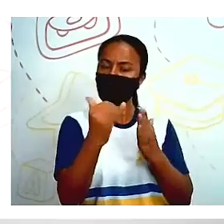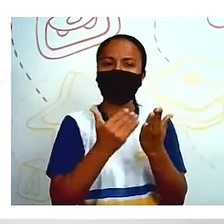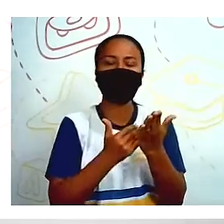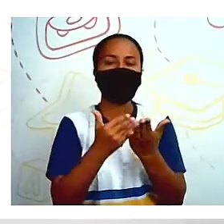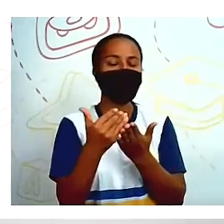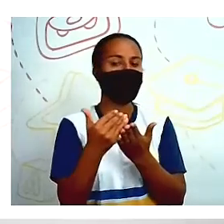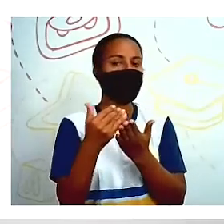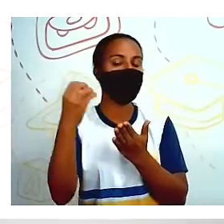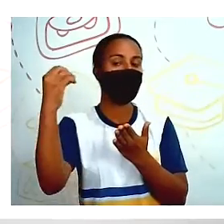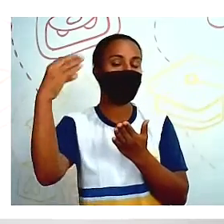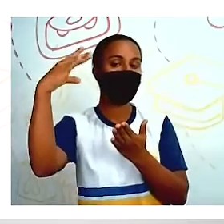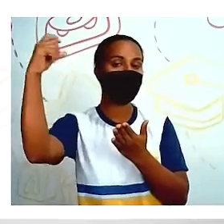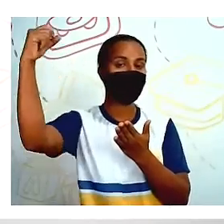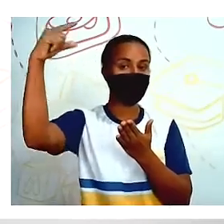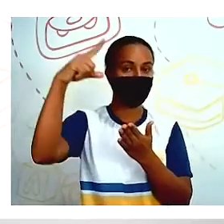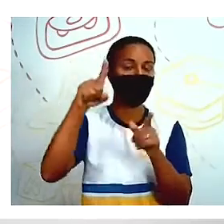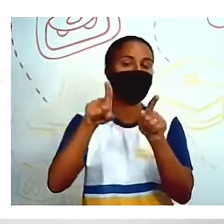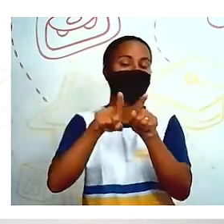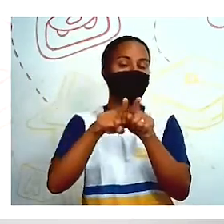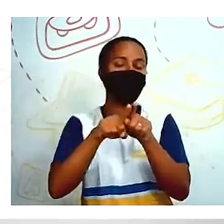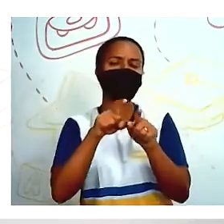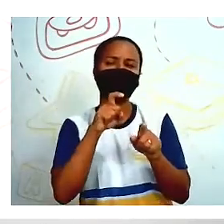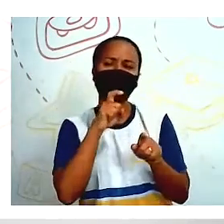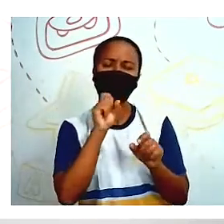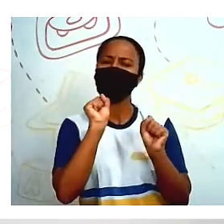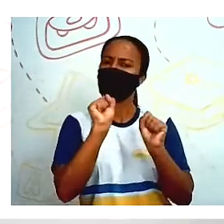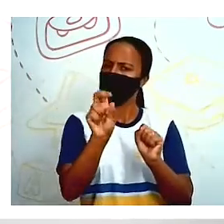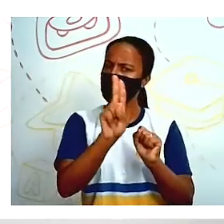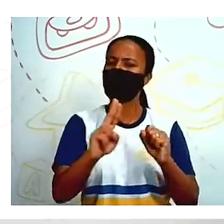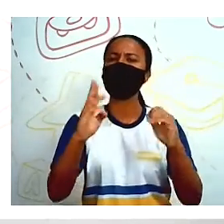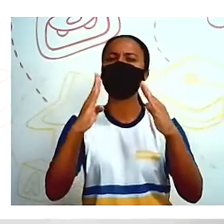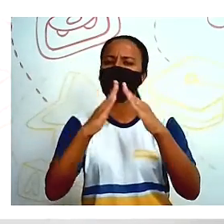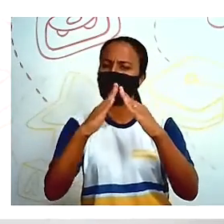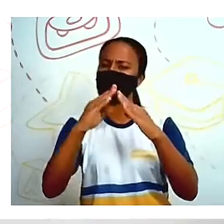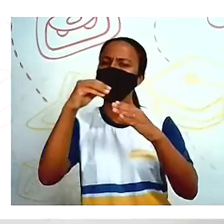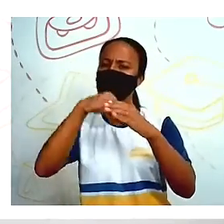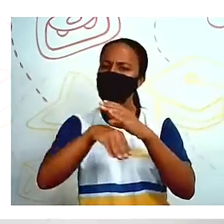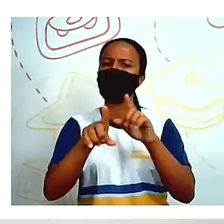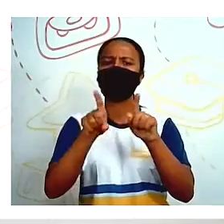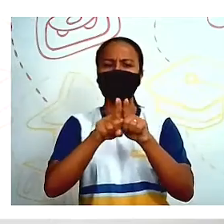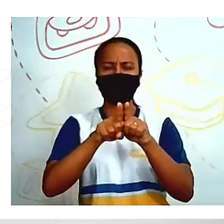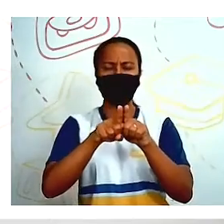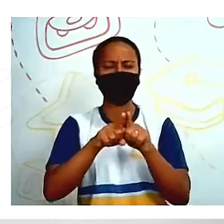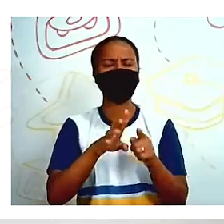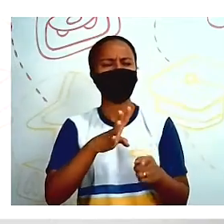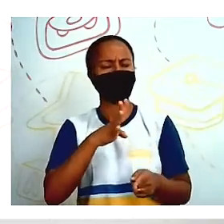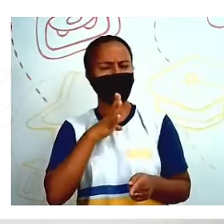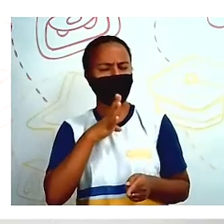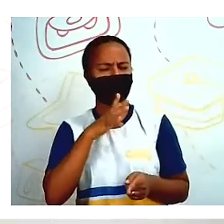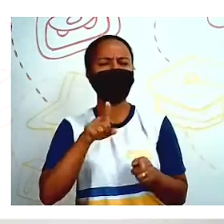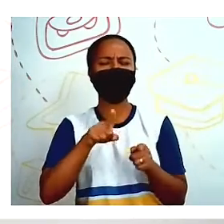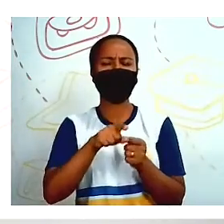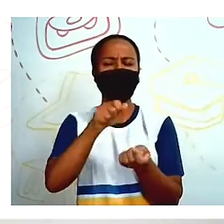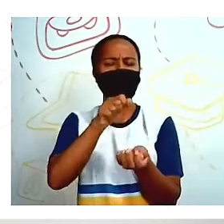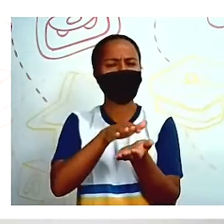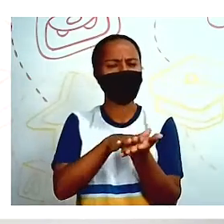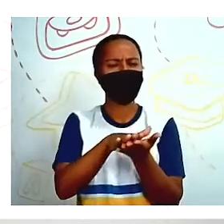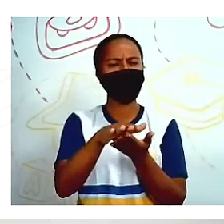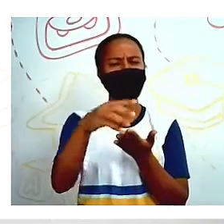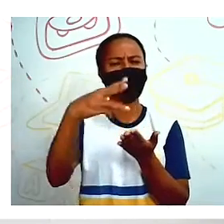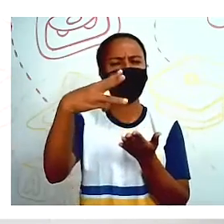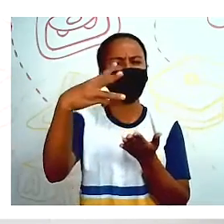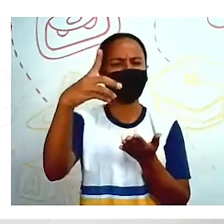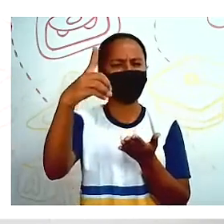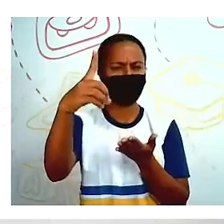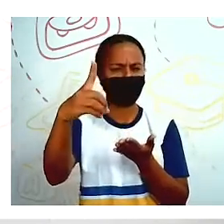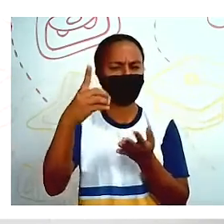da umidade e pode ser usada também nas residências? E as impressoras 3D, vocês já viram? Já conhecem? Então,